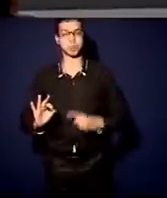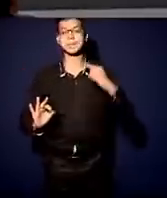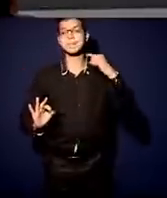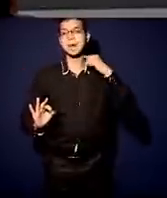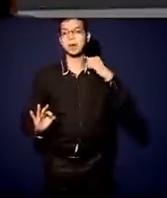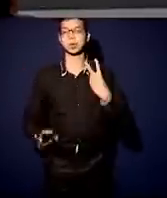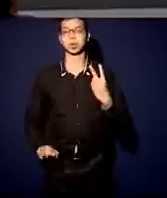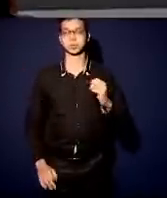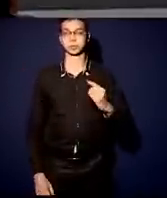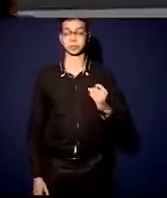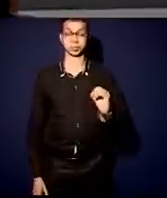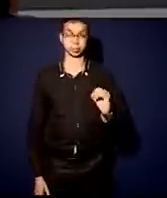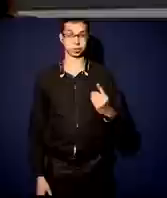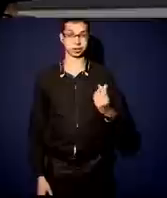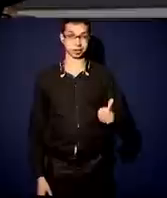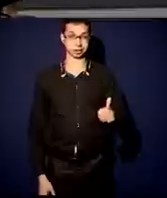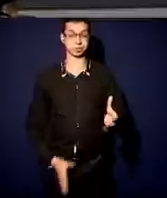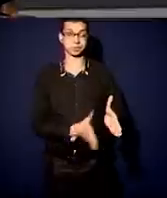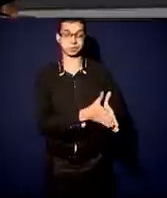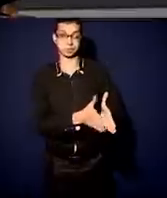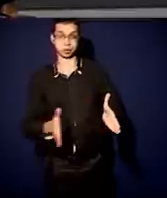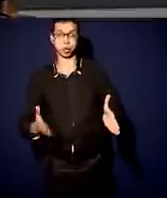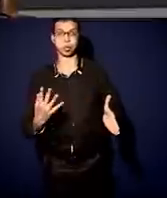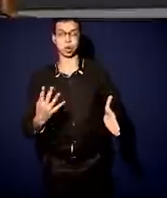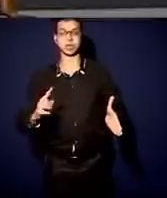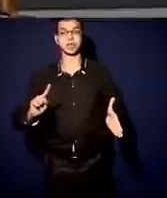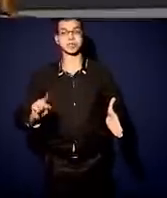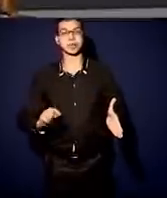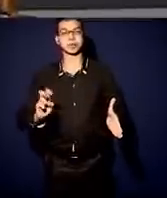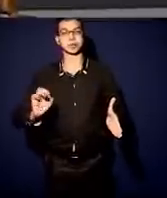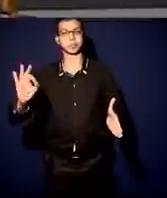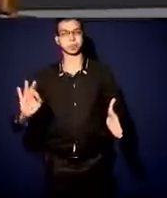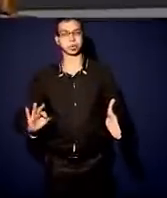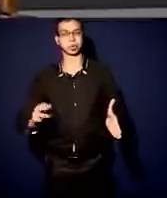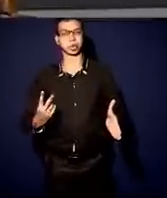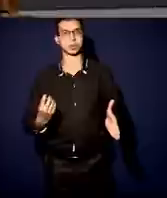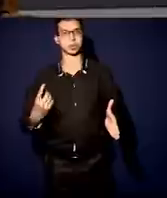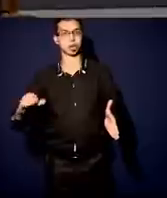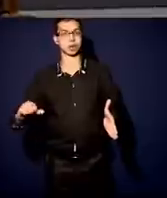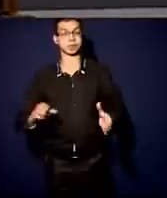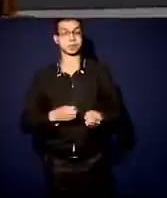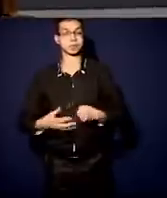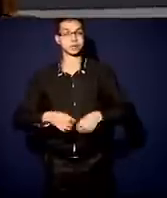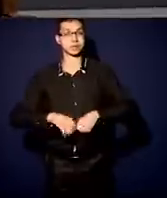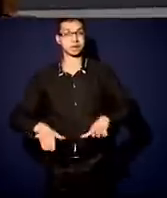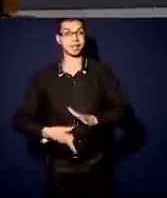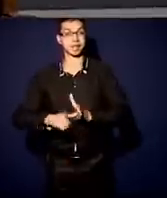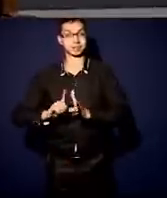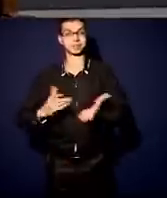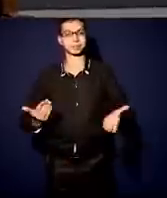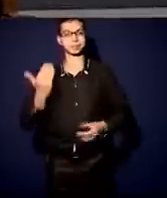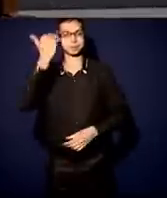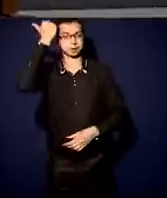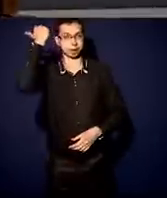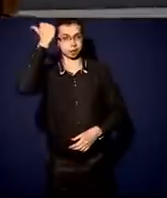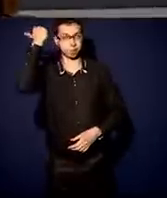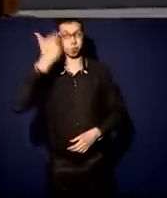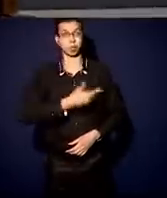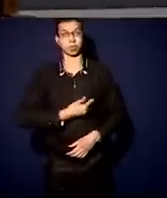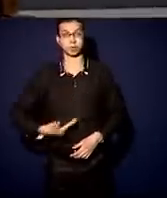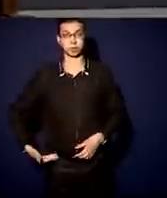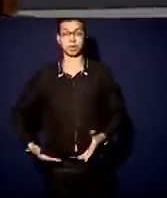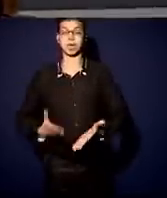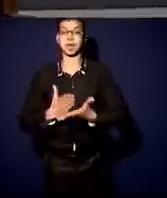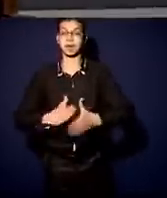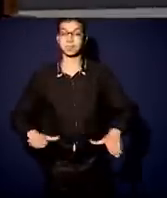para 4,5% em 2019 antes da pandemia o governo temer em 2018 terminou com a taxa